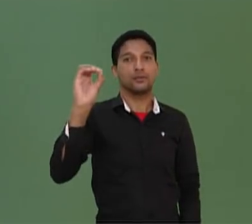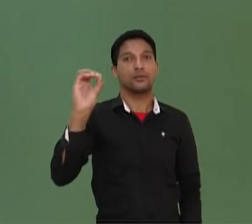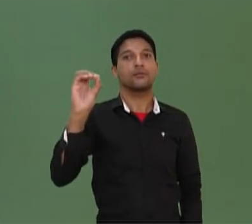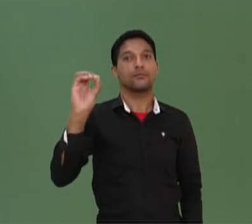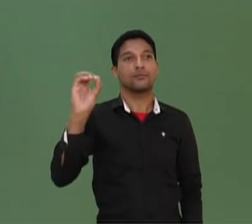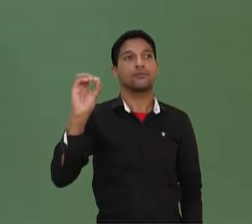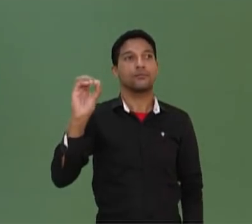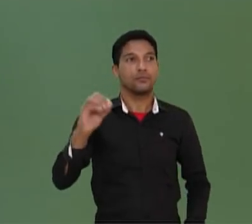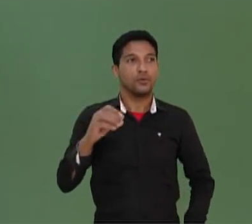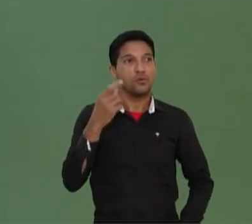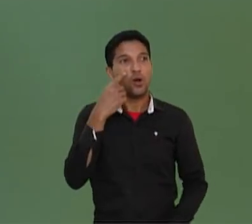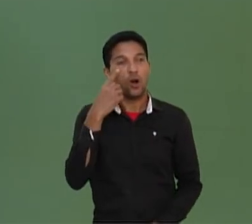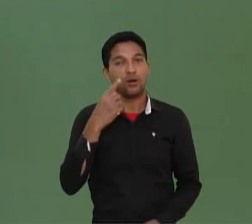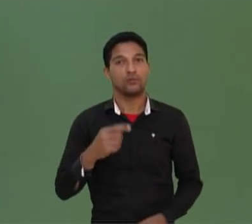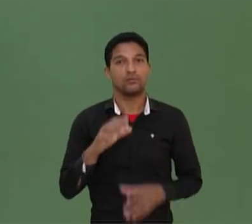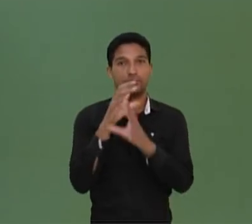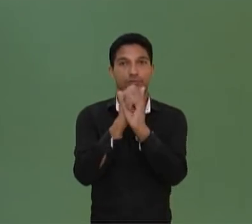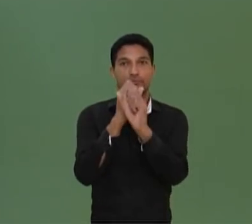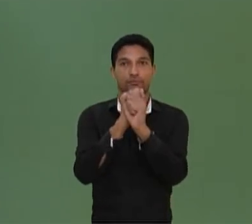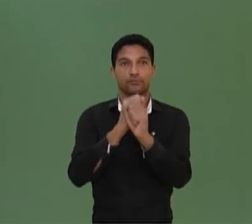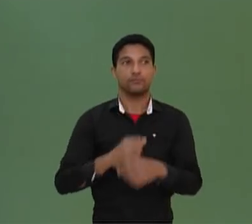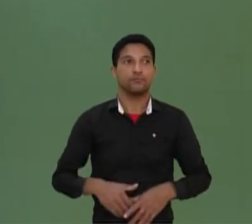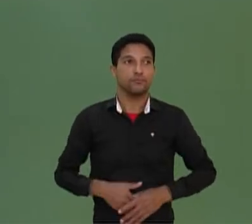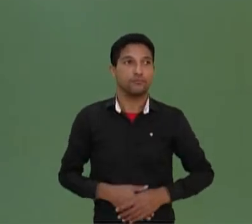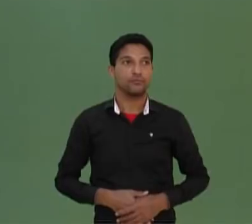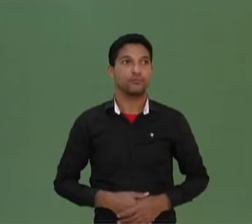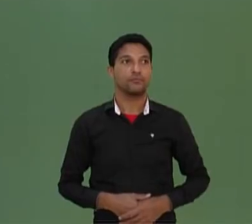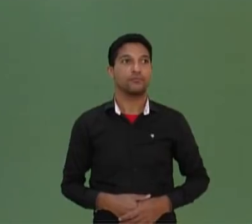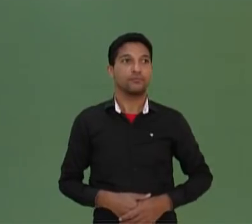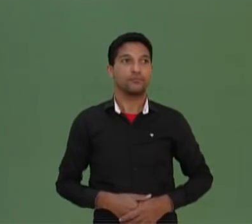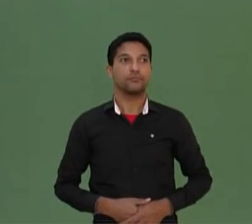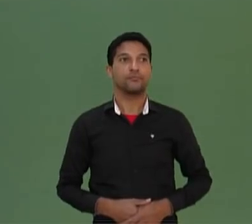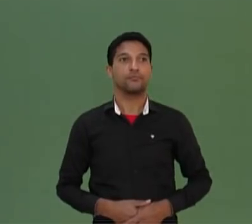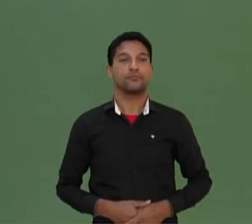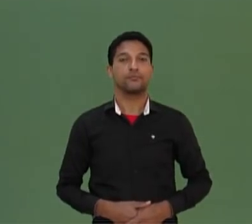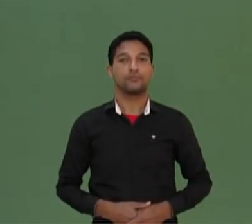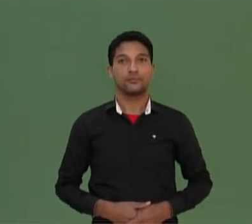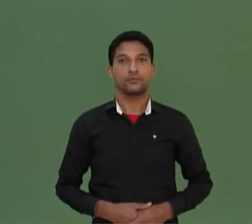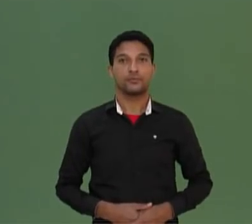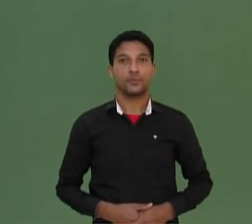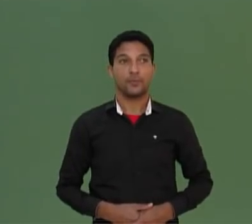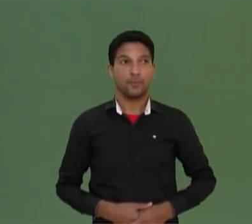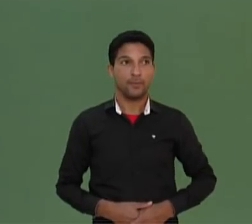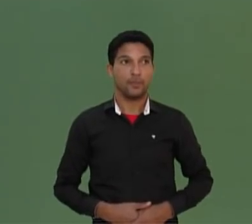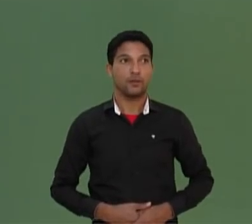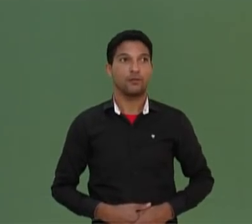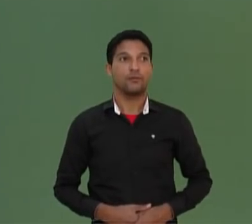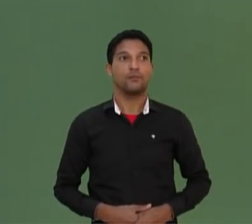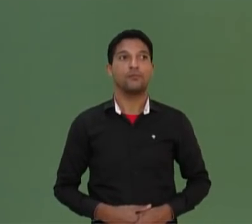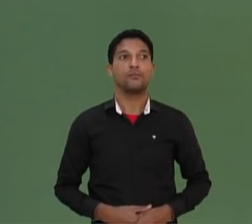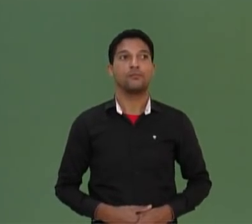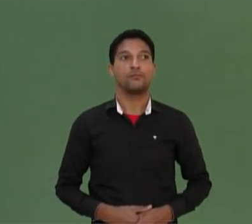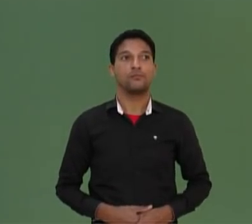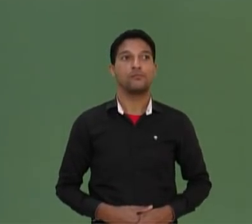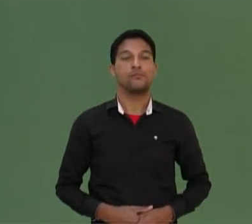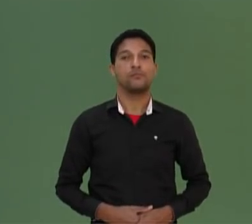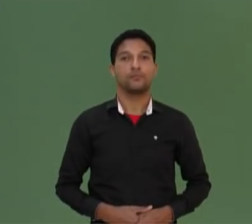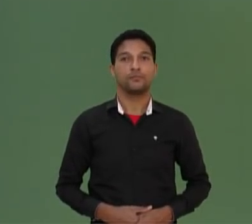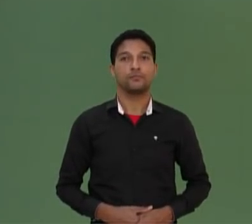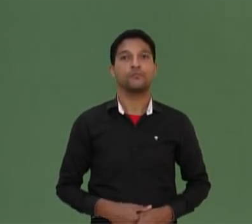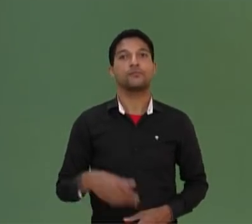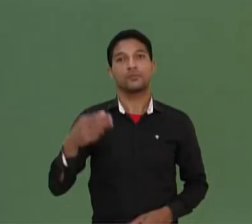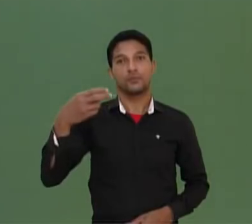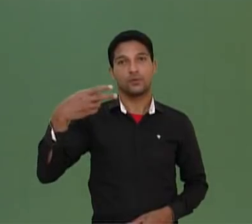120 mais 30 mais 2x mais x igual a